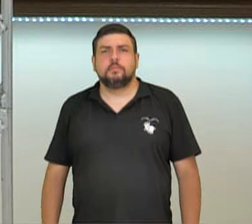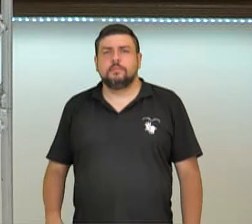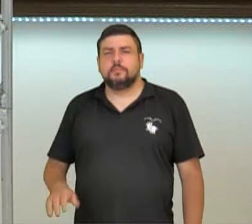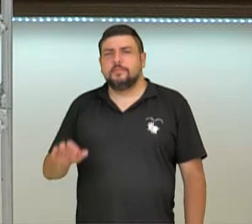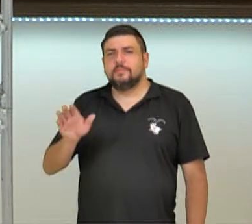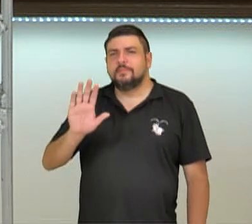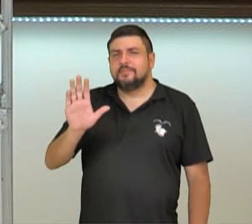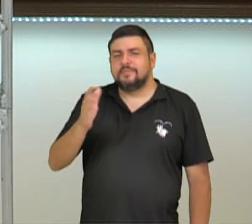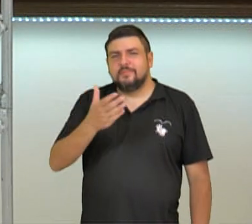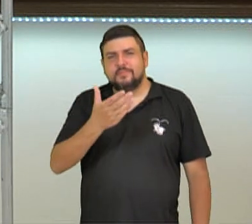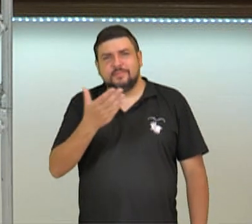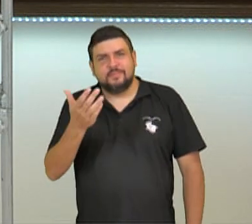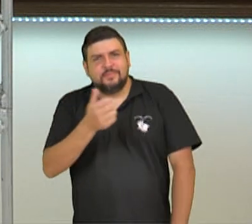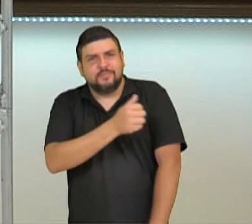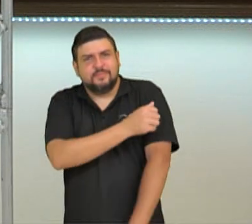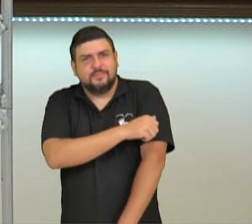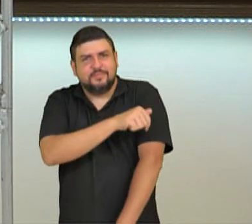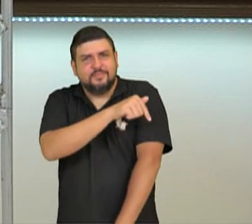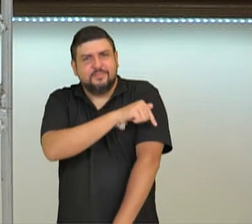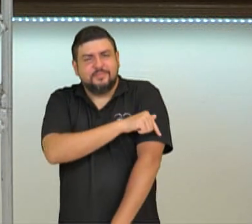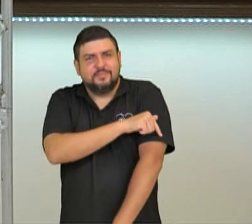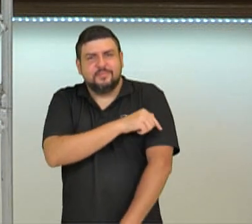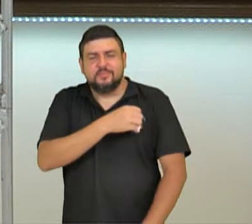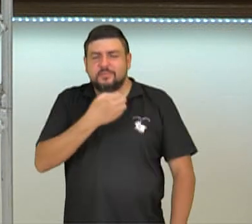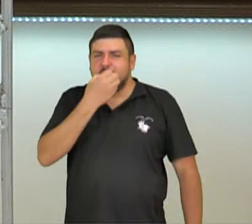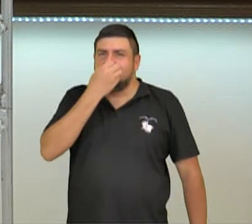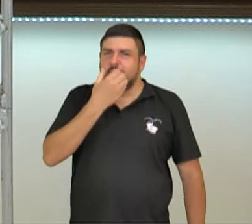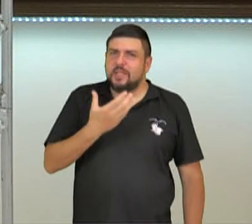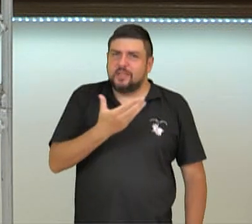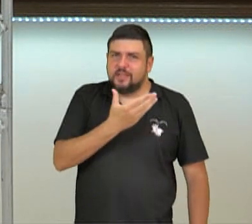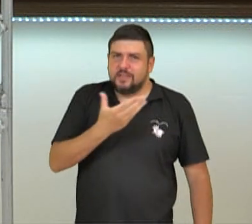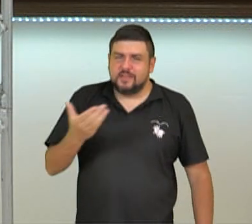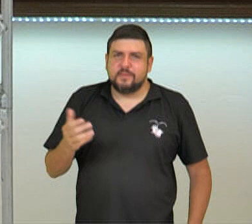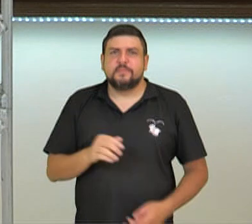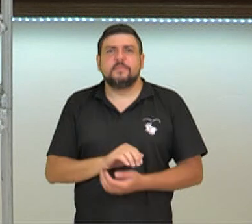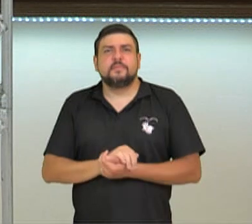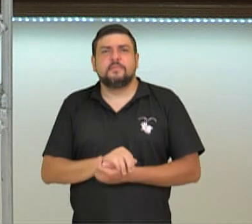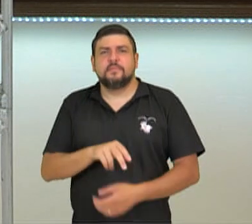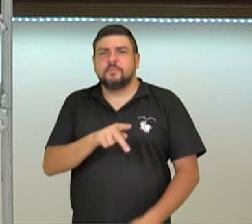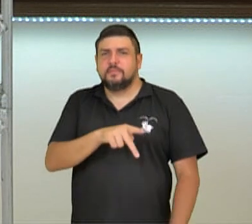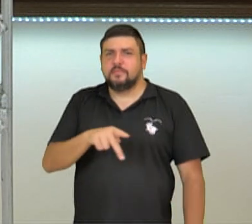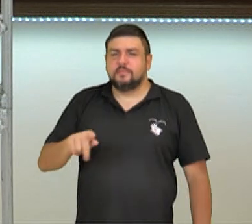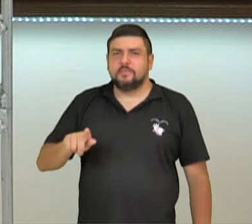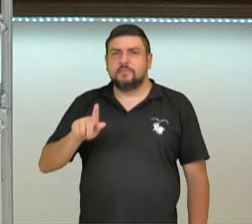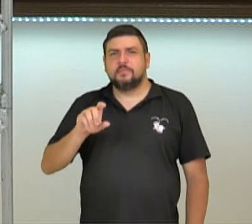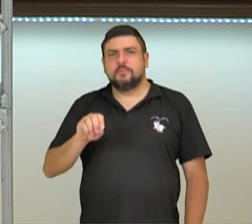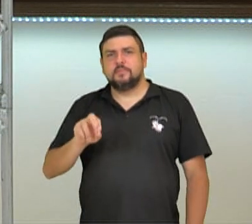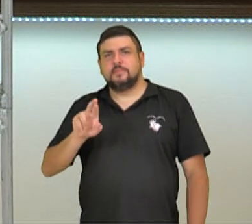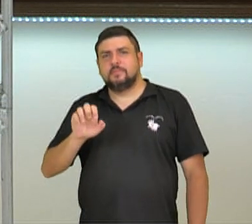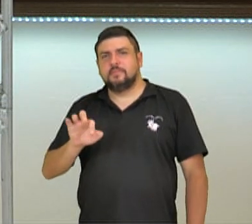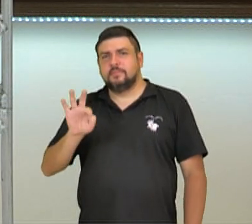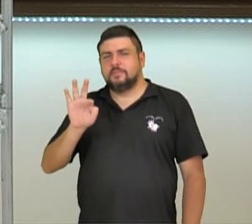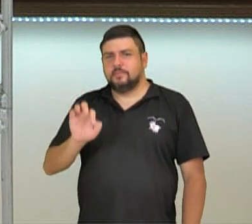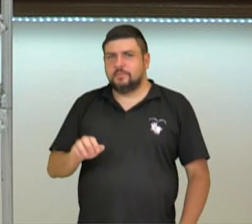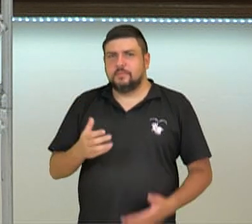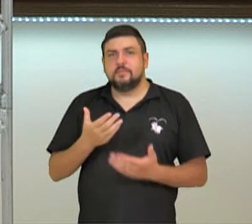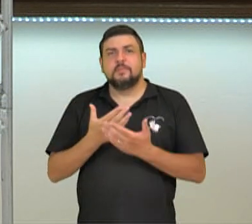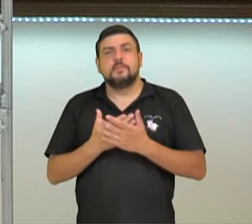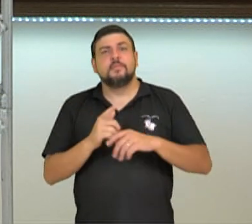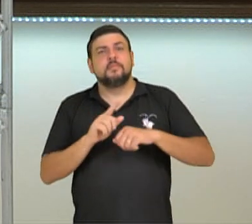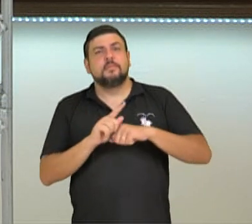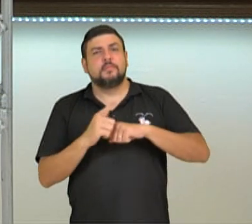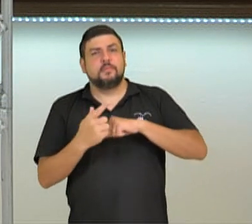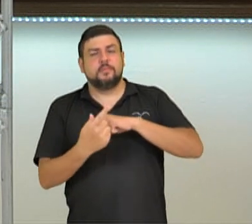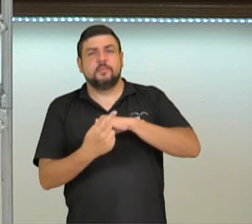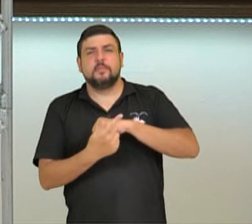meus queridos alunos do 7º ano, tudo bem com vocês? Eu sou a professora Gorete Wozniak. Estamos aqui para uma aula de geografia que